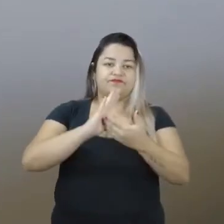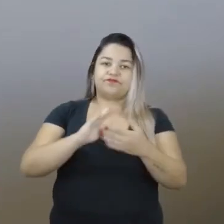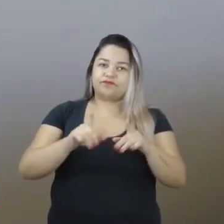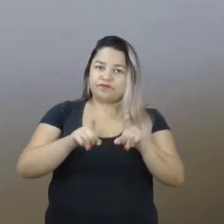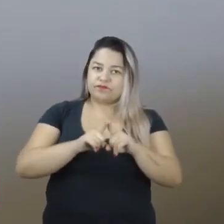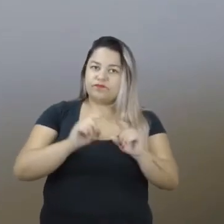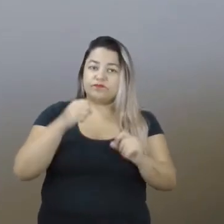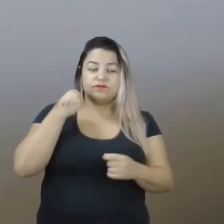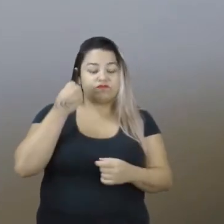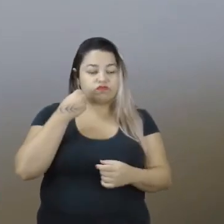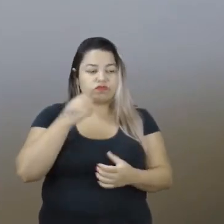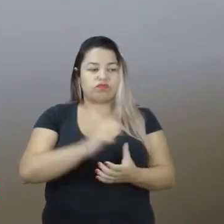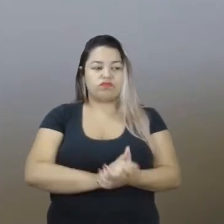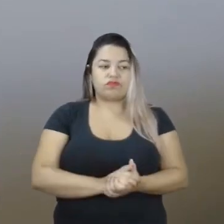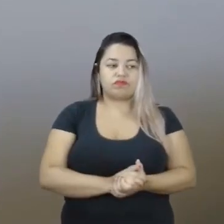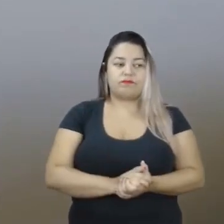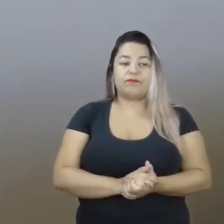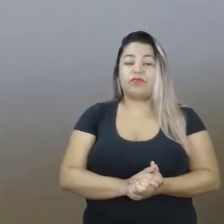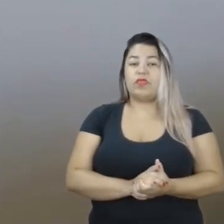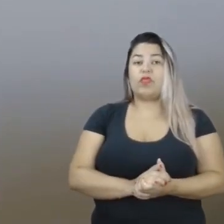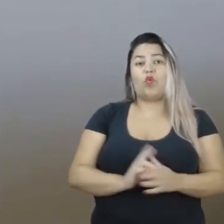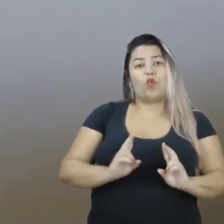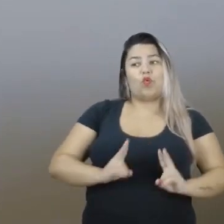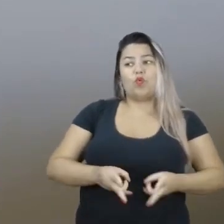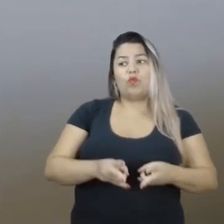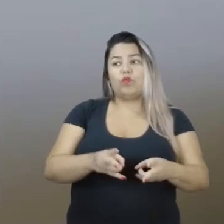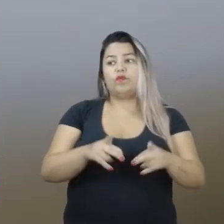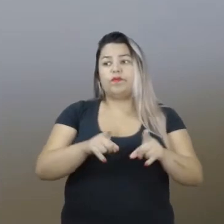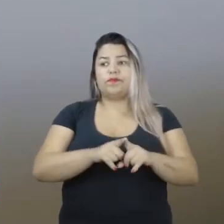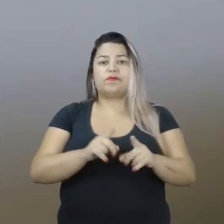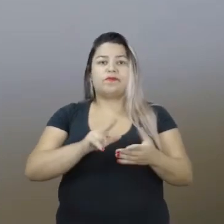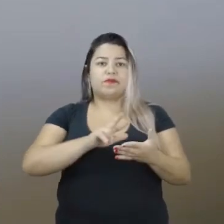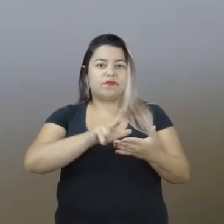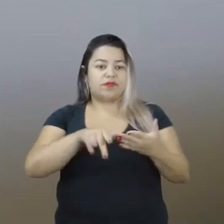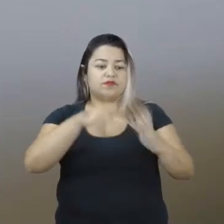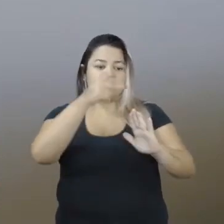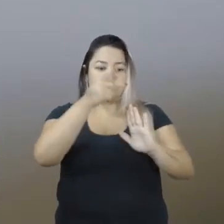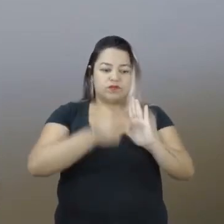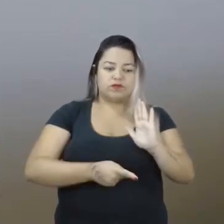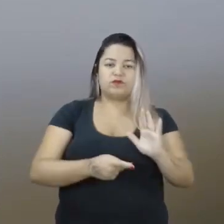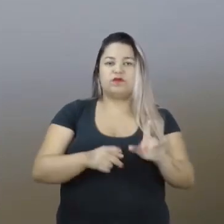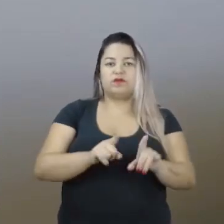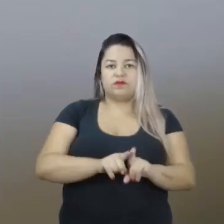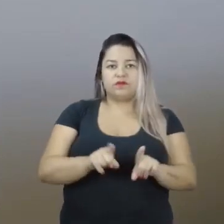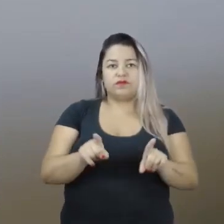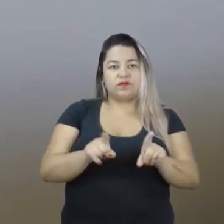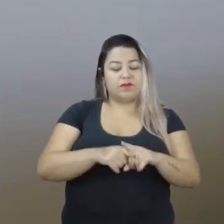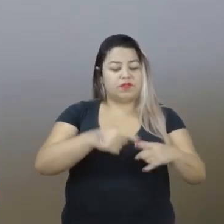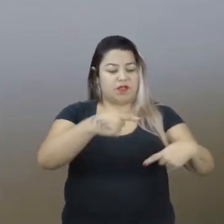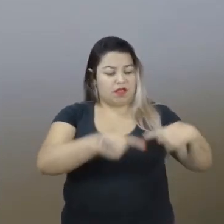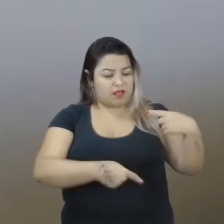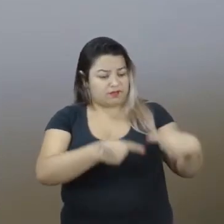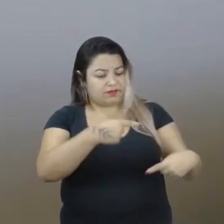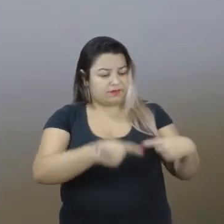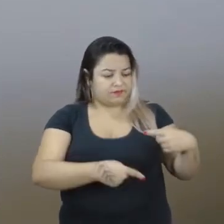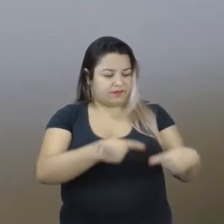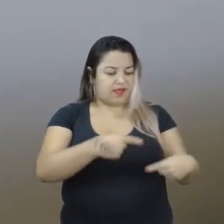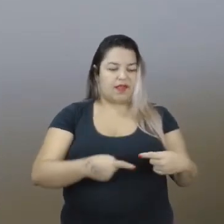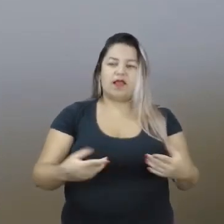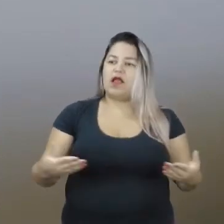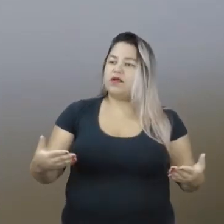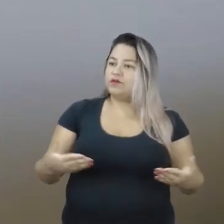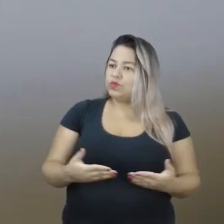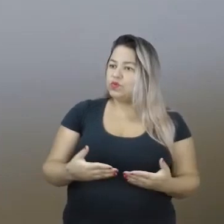no Senado. Ainda continuamos com uma série de projetos que estão em debate aqui